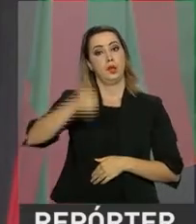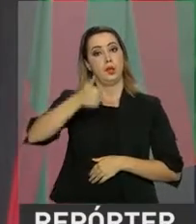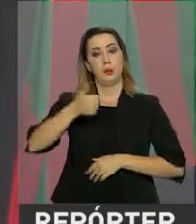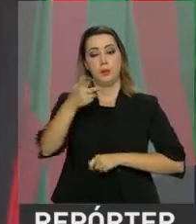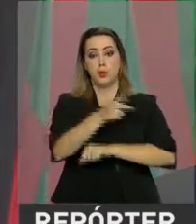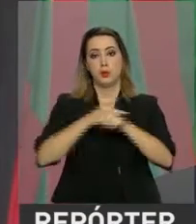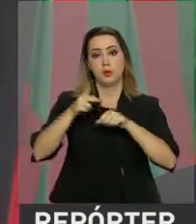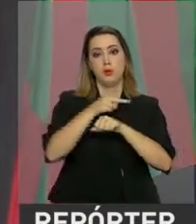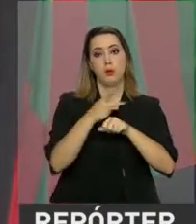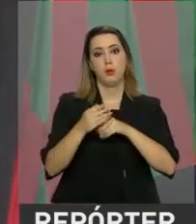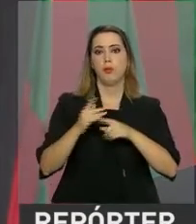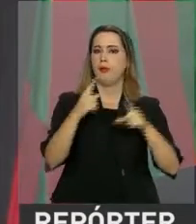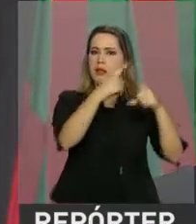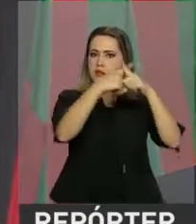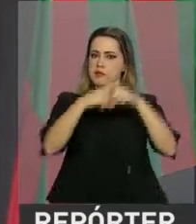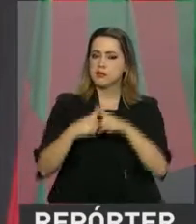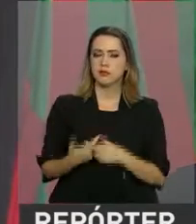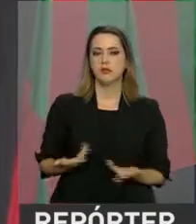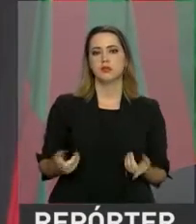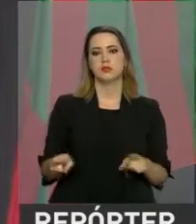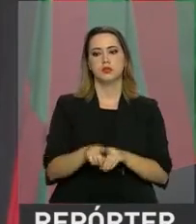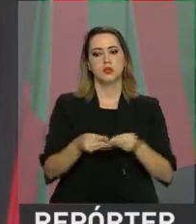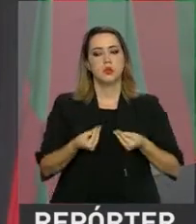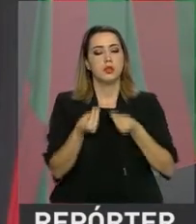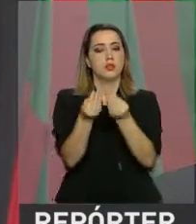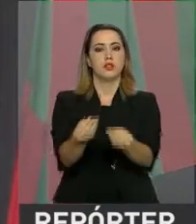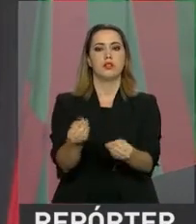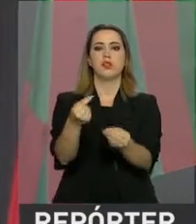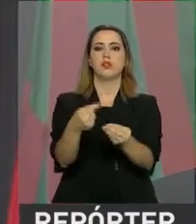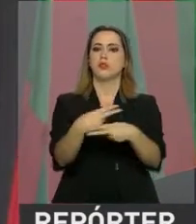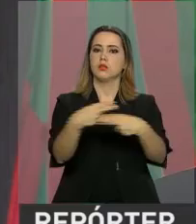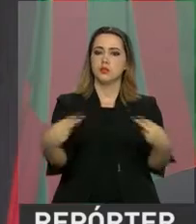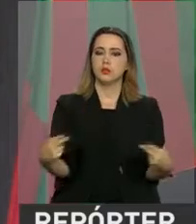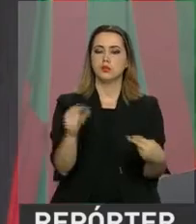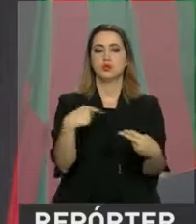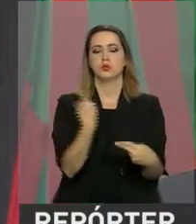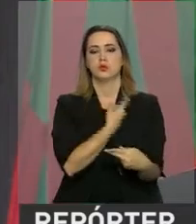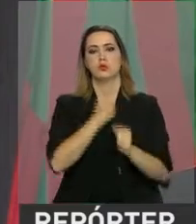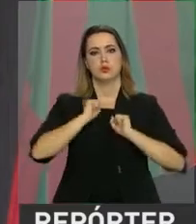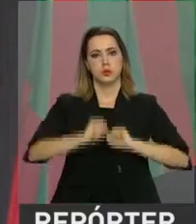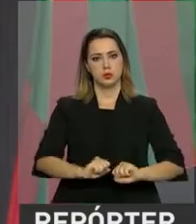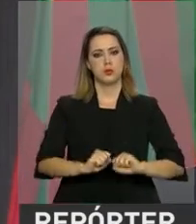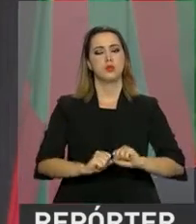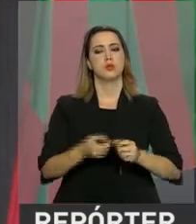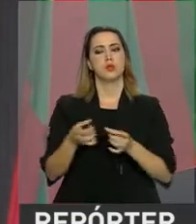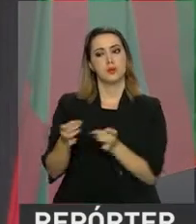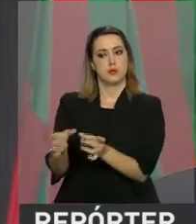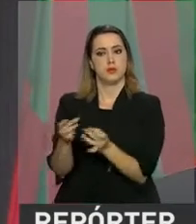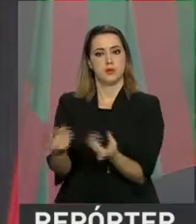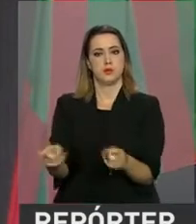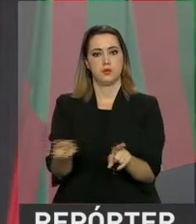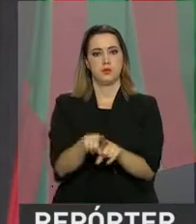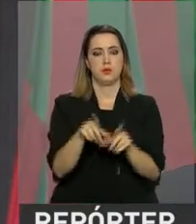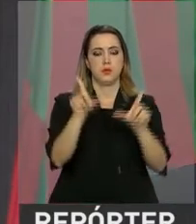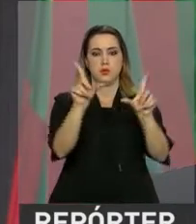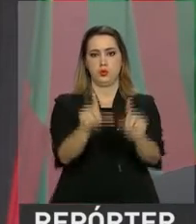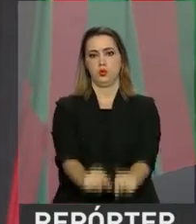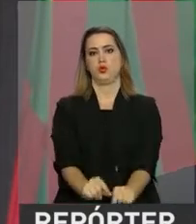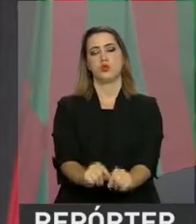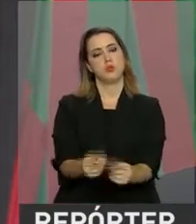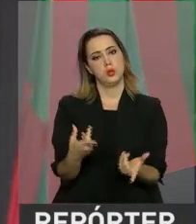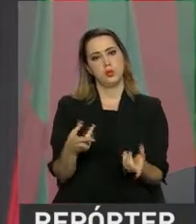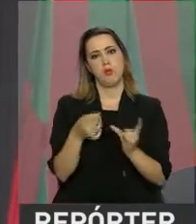da educação mas também na entrega de produtos que nós possamos exportar baixou o custo em relação à a